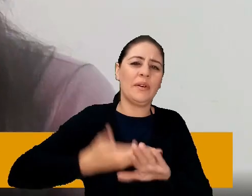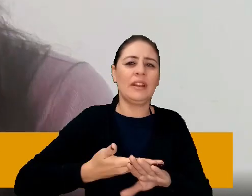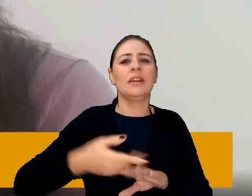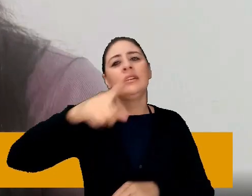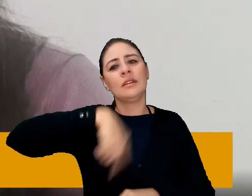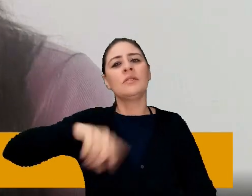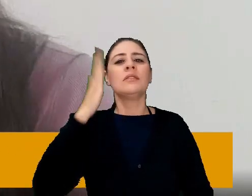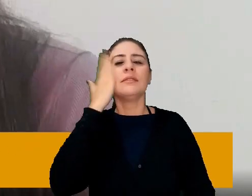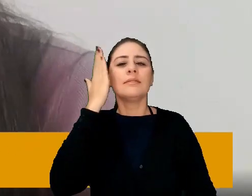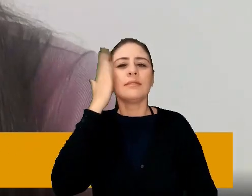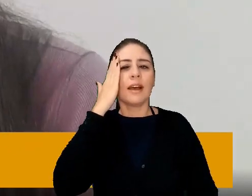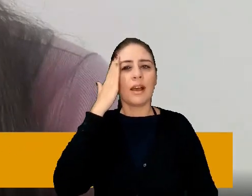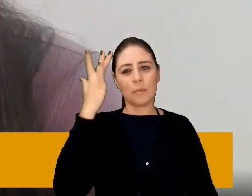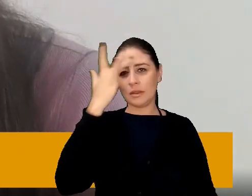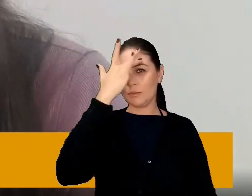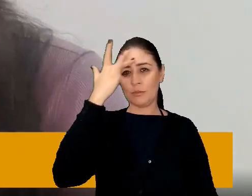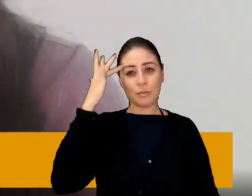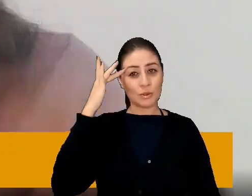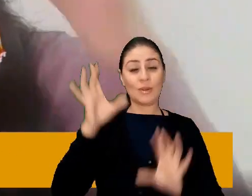sabe que quando as pessoas